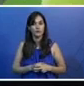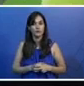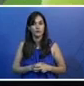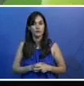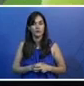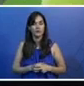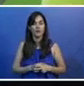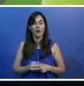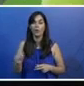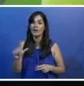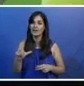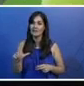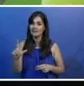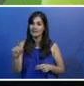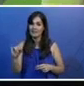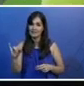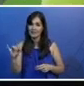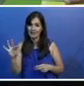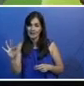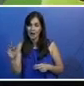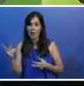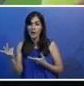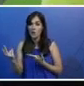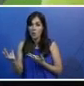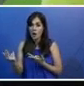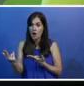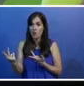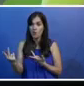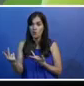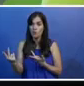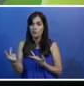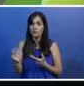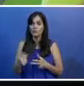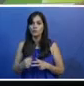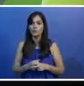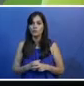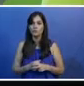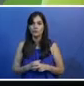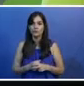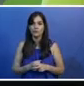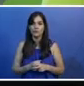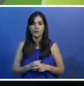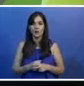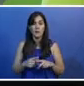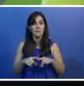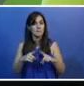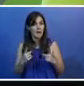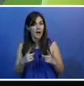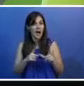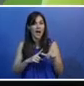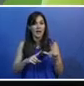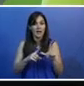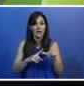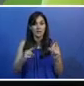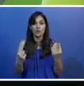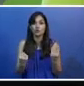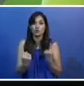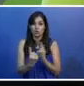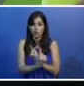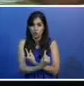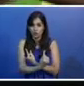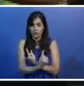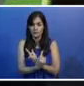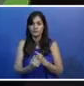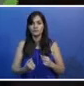a parte literal é igual, exatamente igual, porém as letras podem trocar de posição,